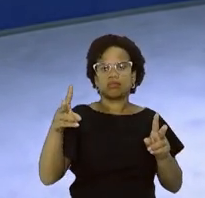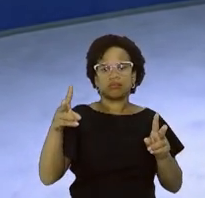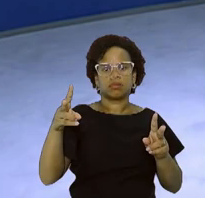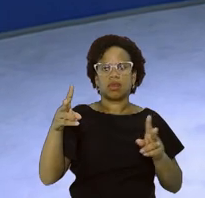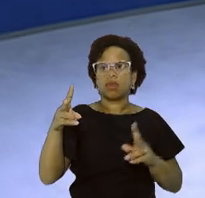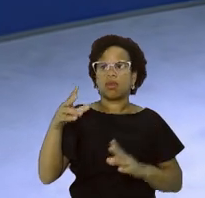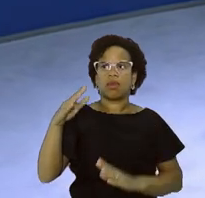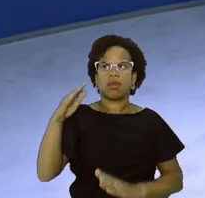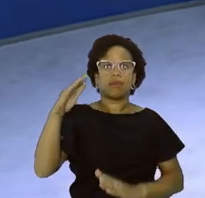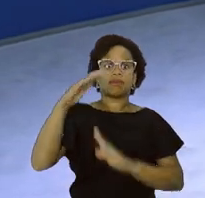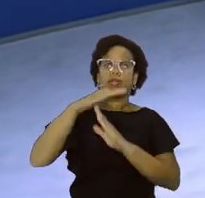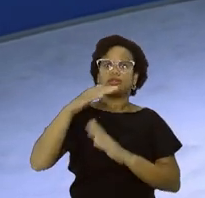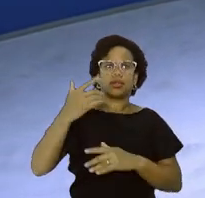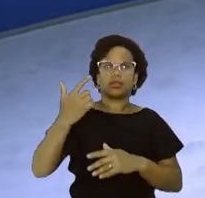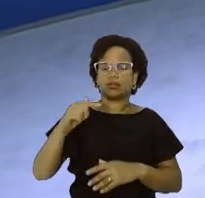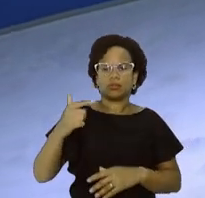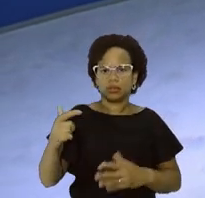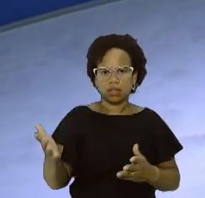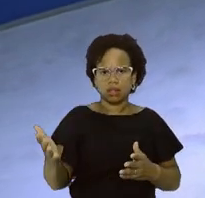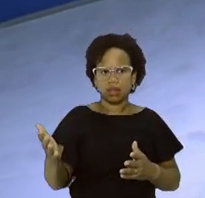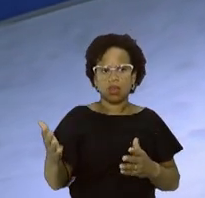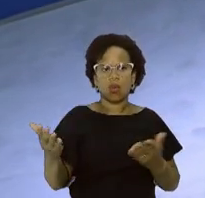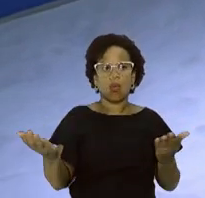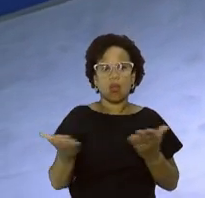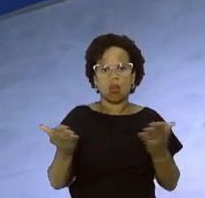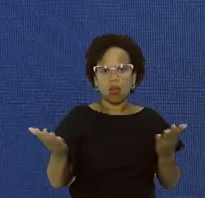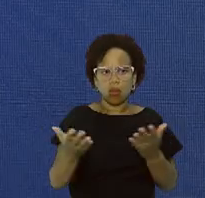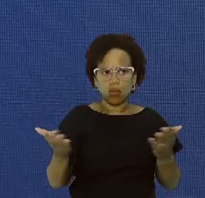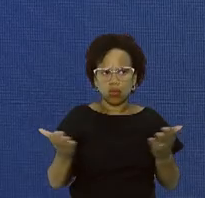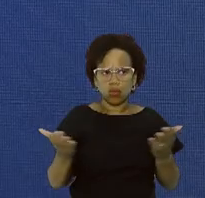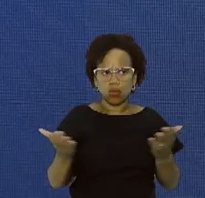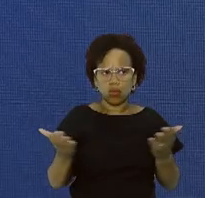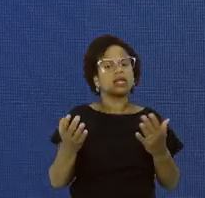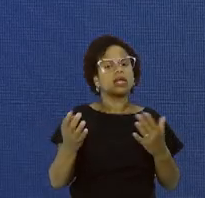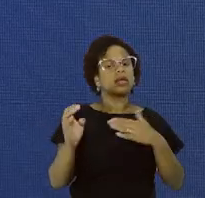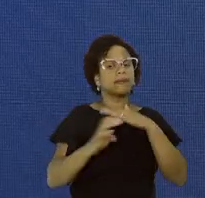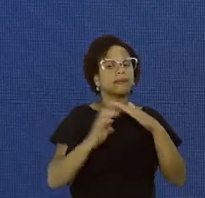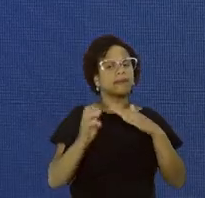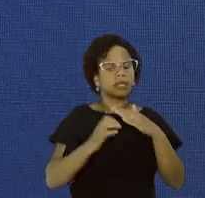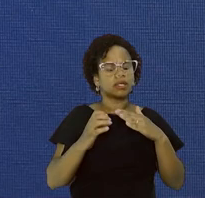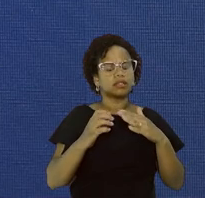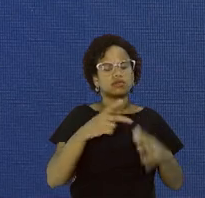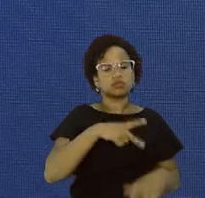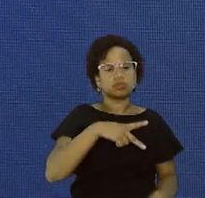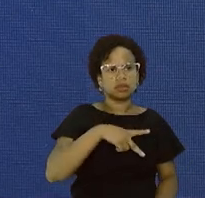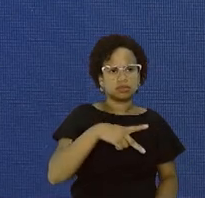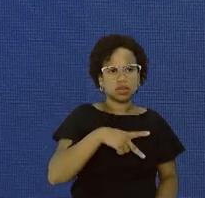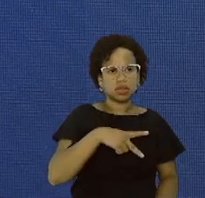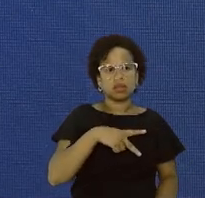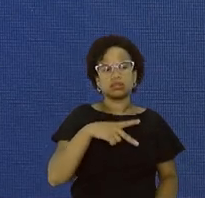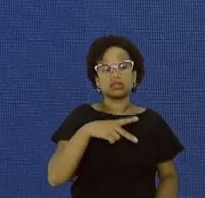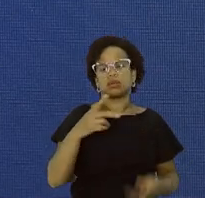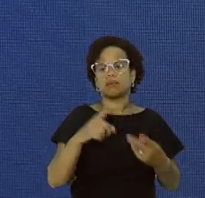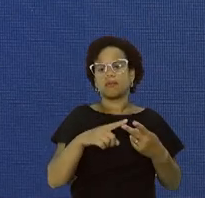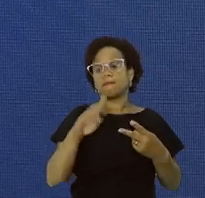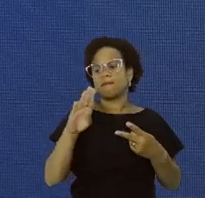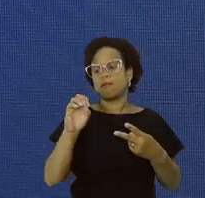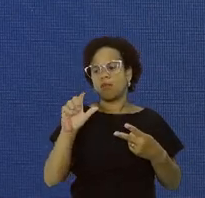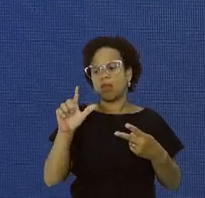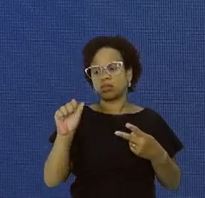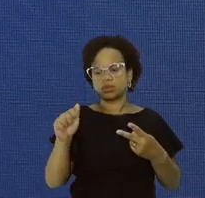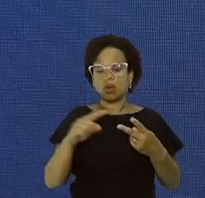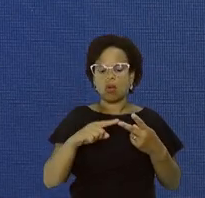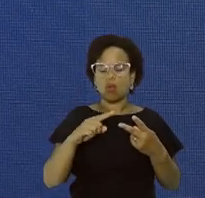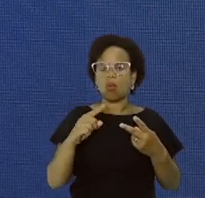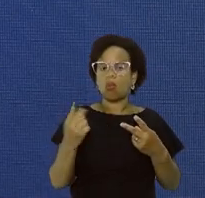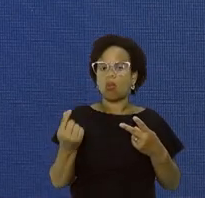existe hoje o universo de empresas no setor privado em Bolsa ou mesmo não tá na renda fixa É tem que